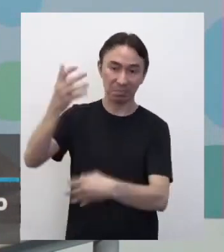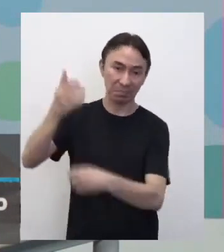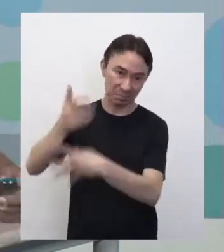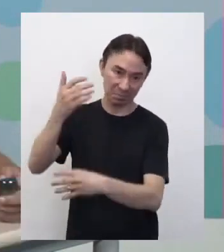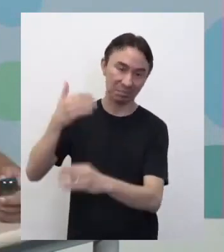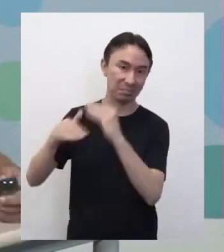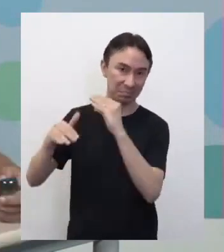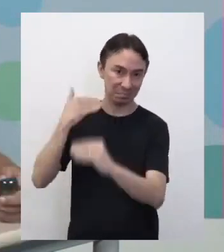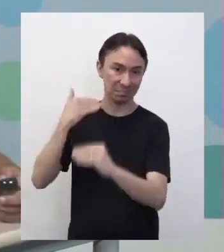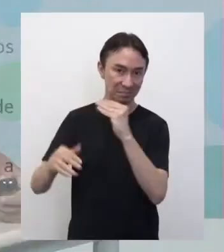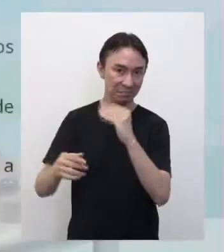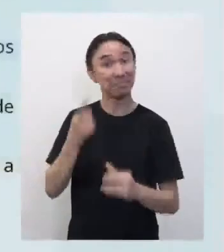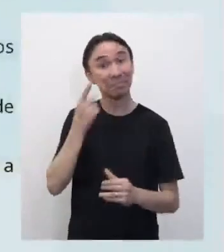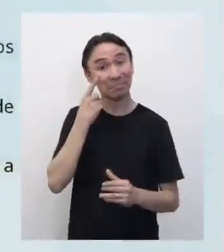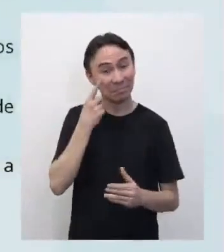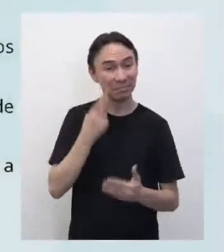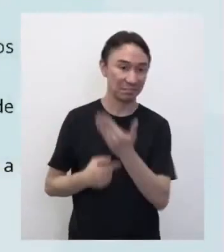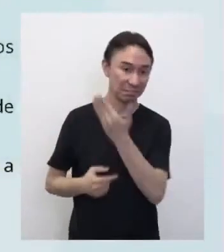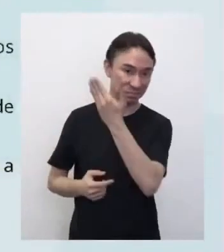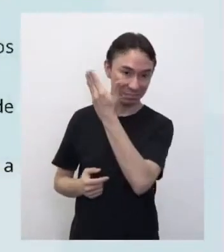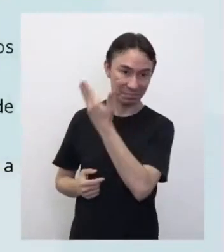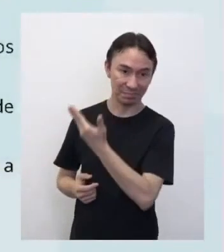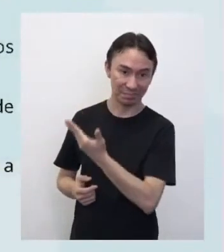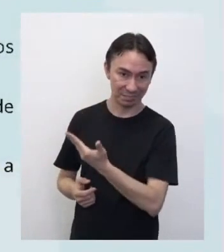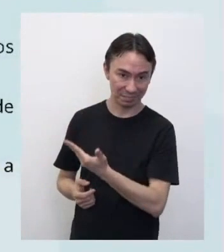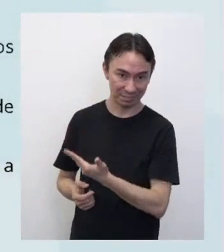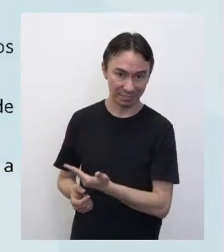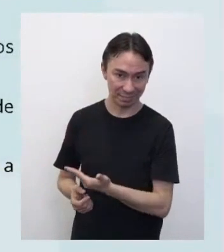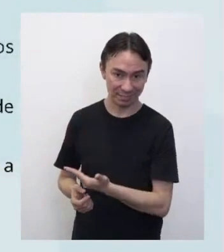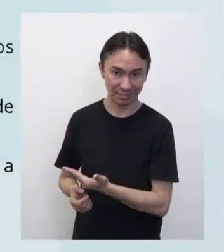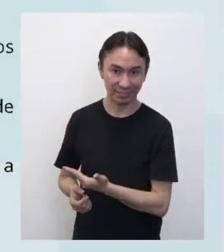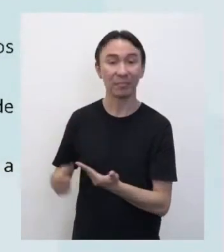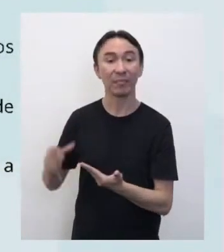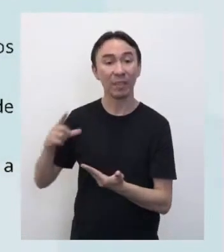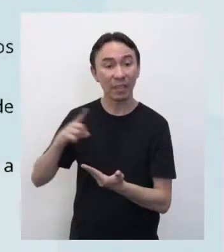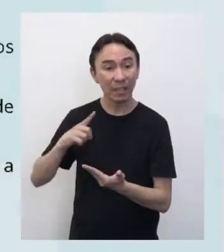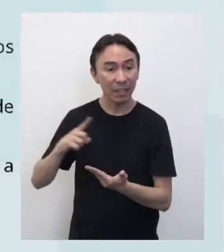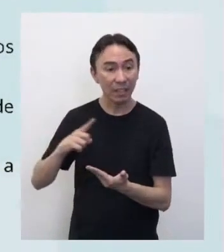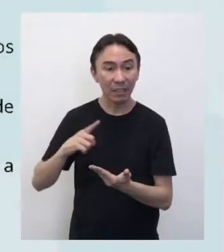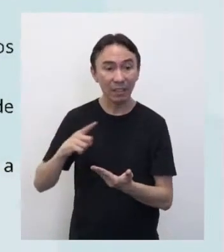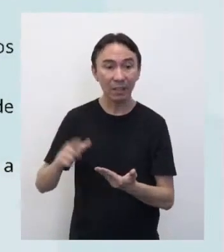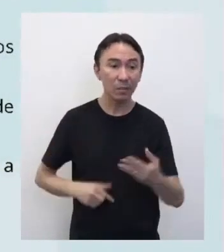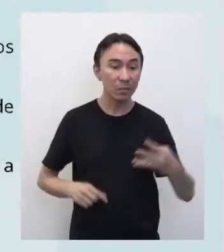para vocês. Dá uma olhadinha na tela. Nós temos aí na nossa tela